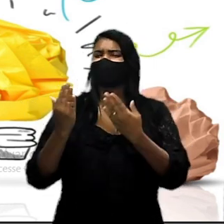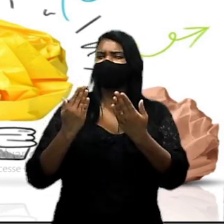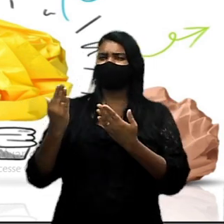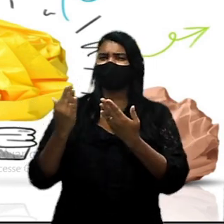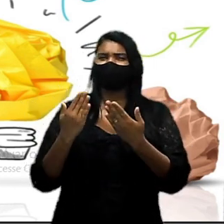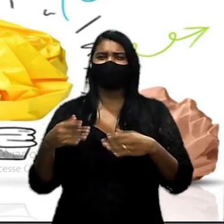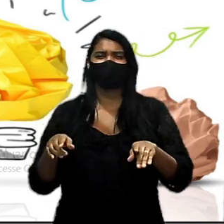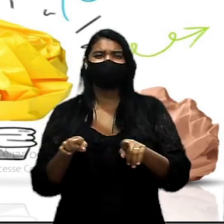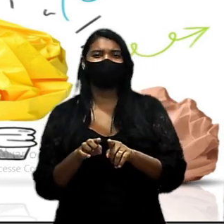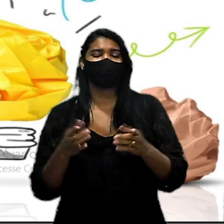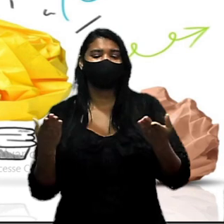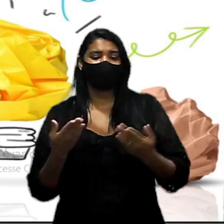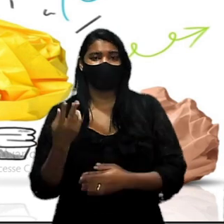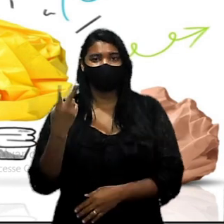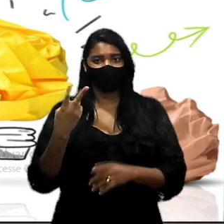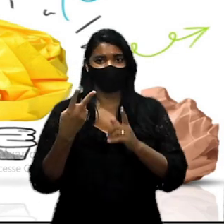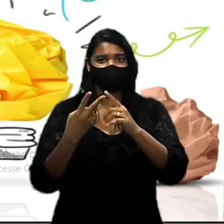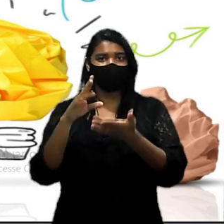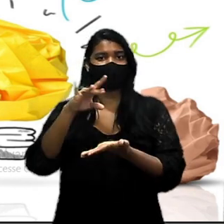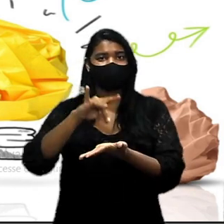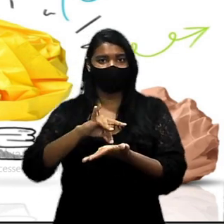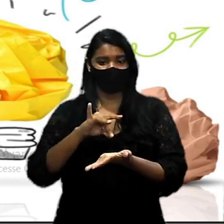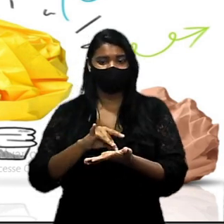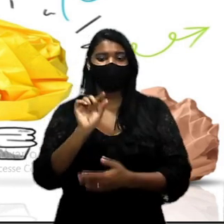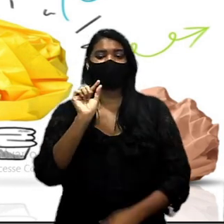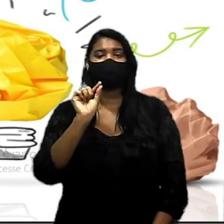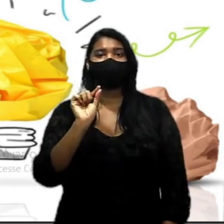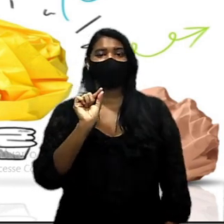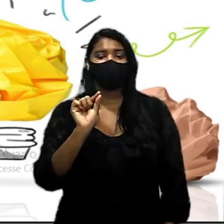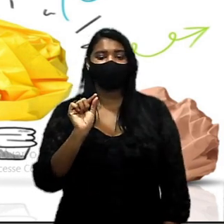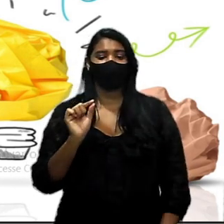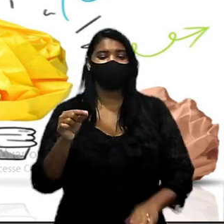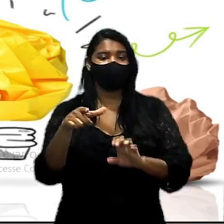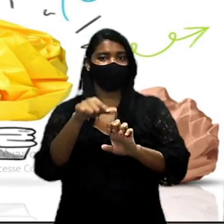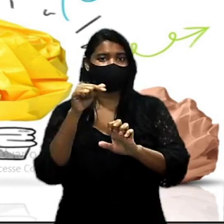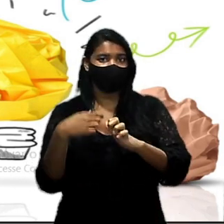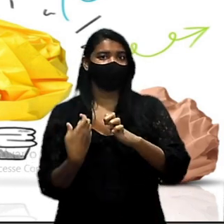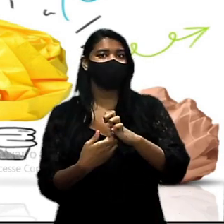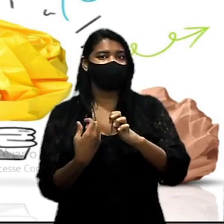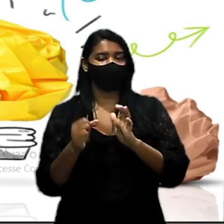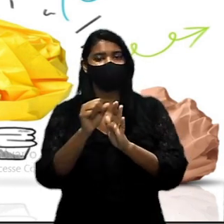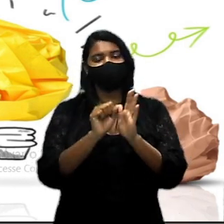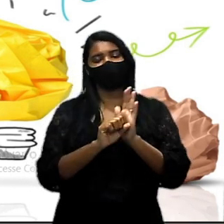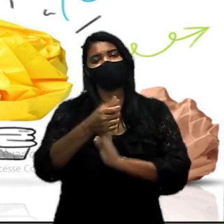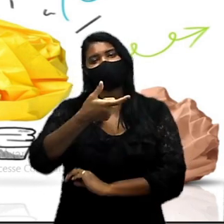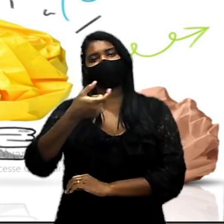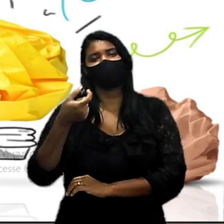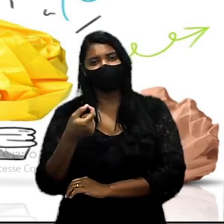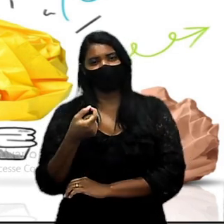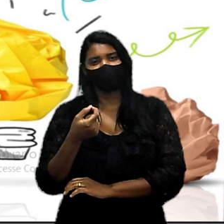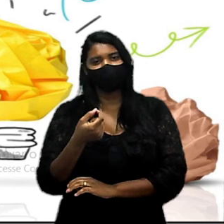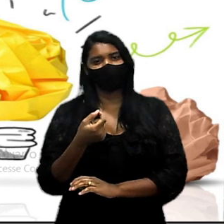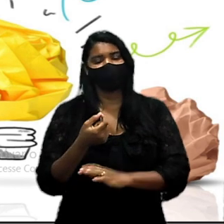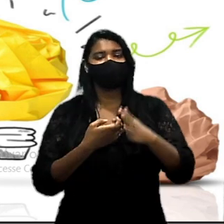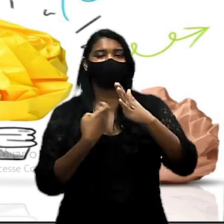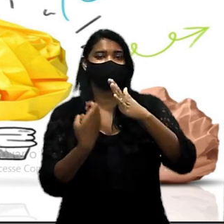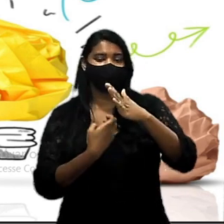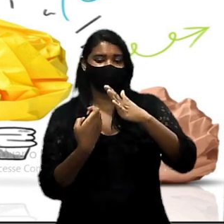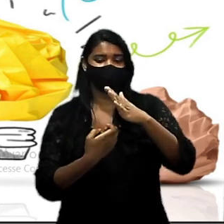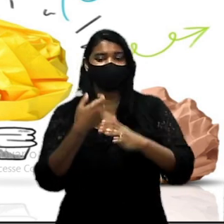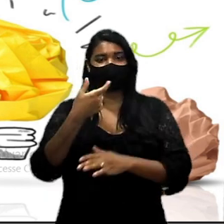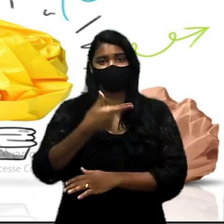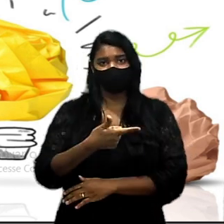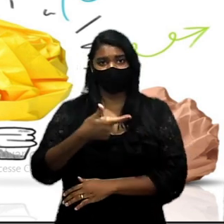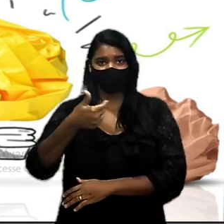comparando entre duas realidades, entre o que é a empresa, né, do século XX e o que é a empresa do século